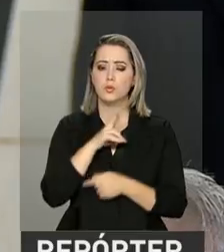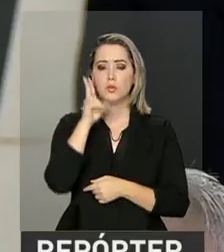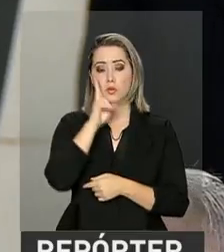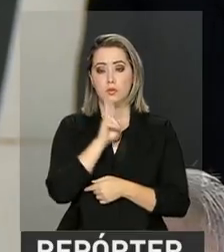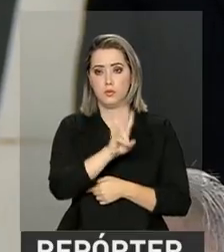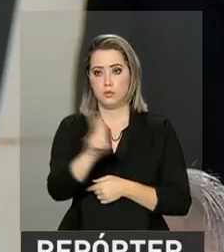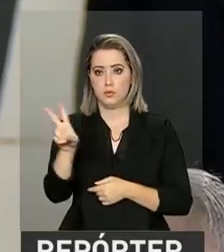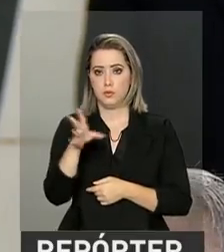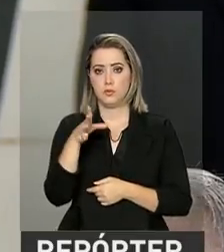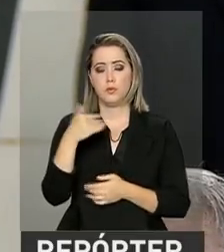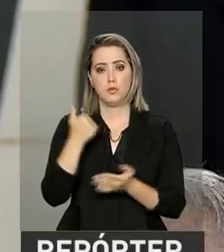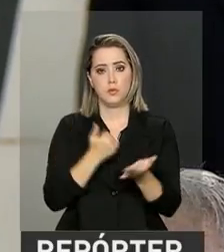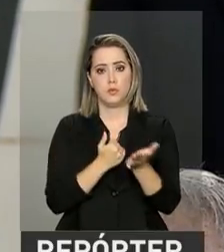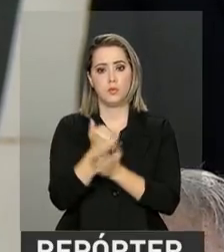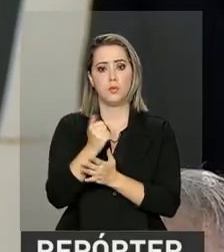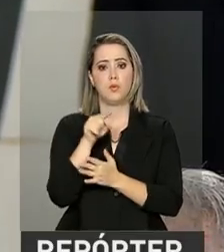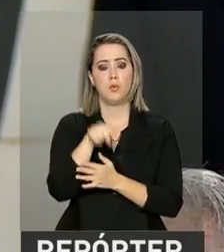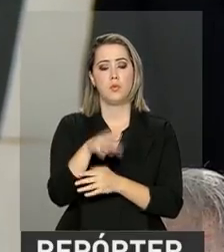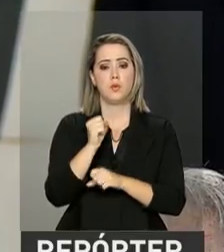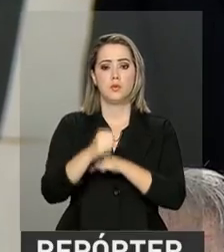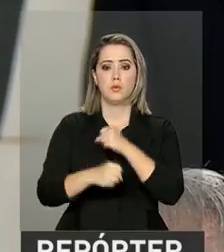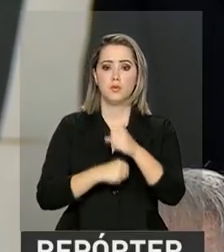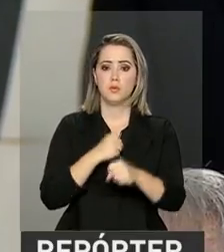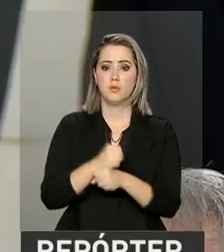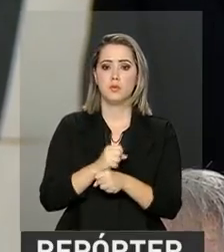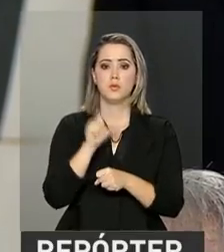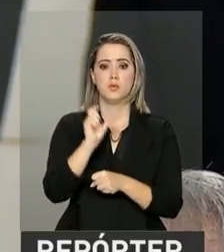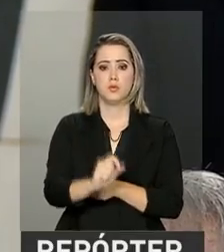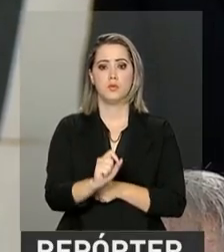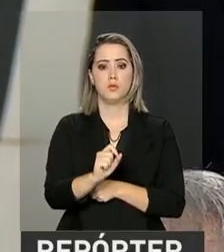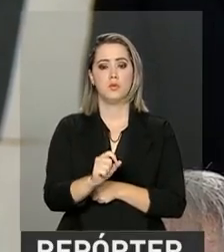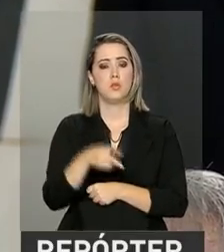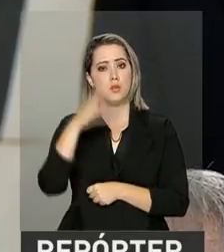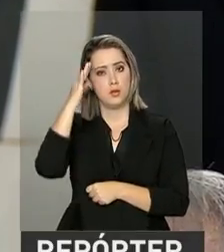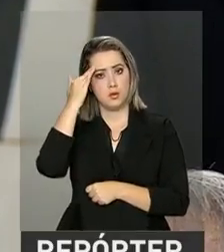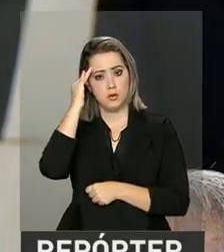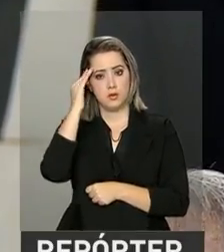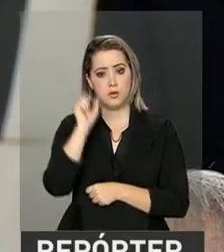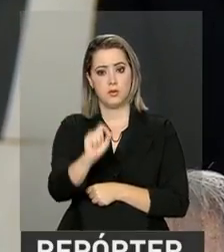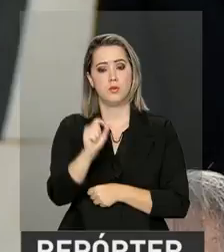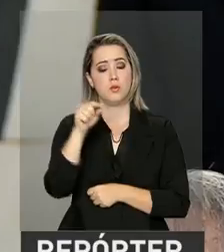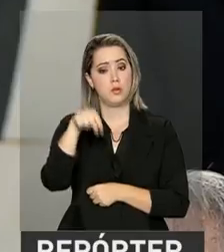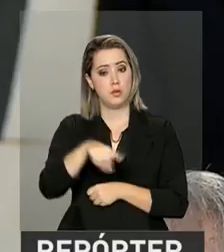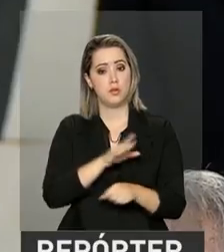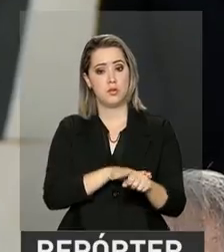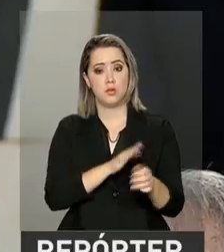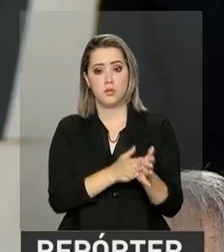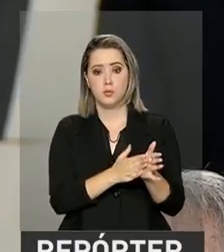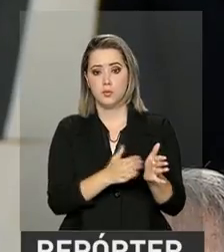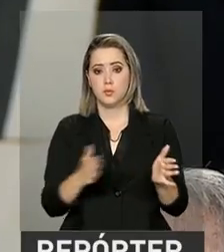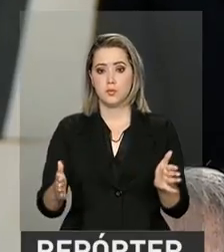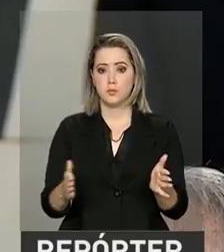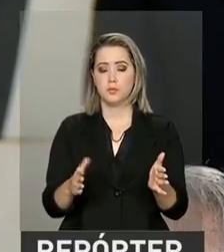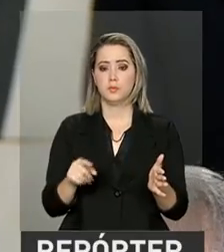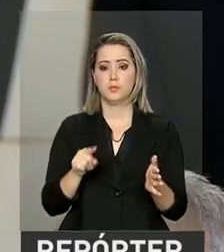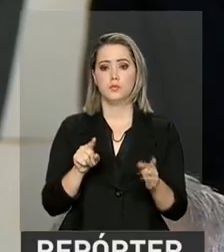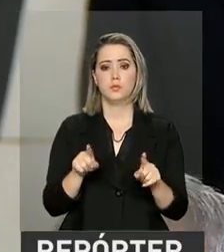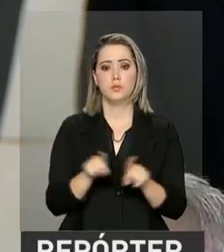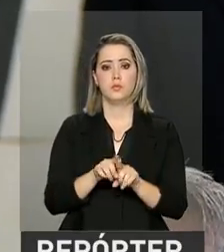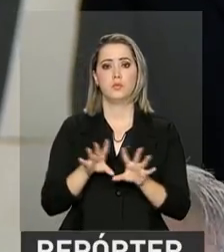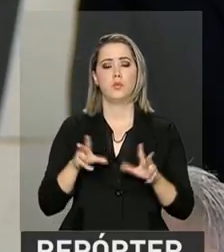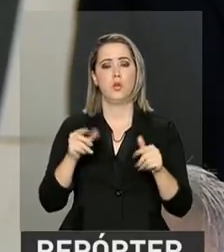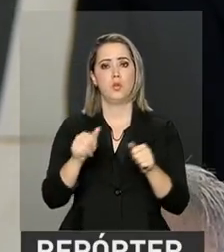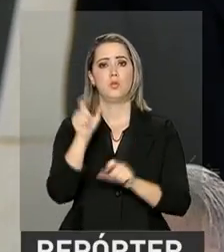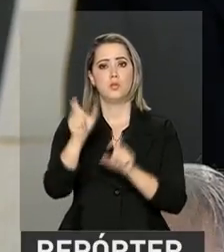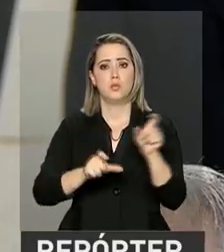no começo do ano que vem haverá compreensão do que foi feito neste período e daí todos